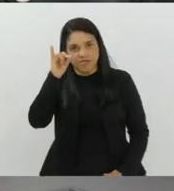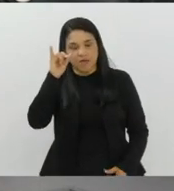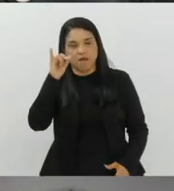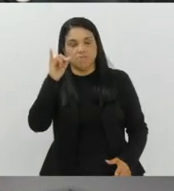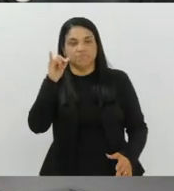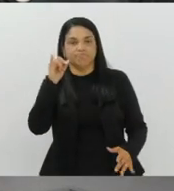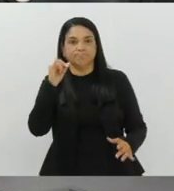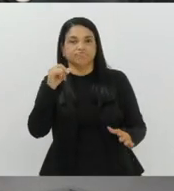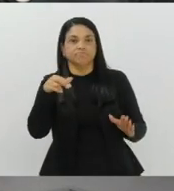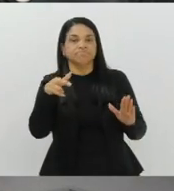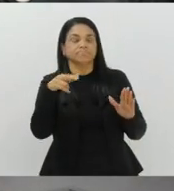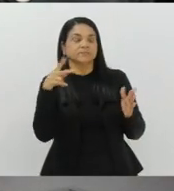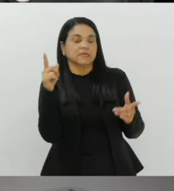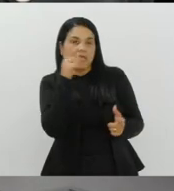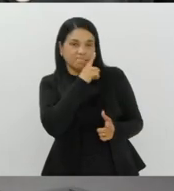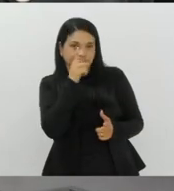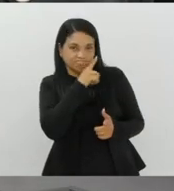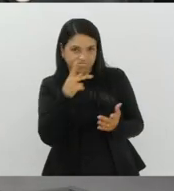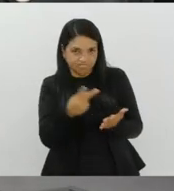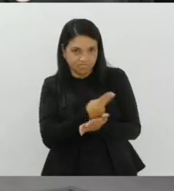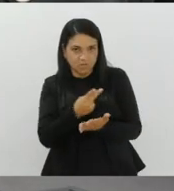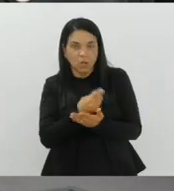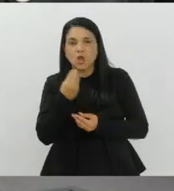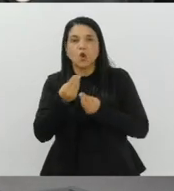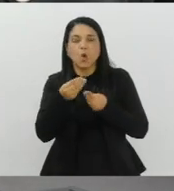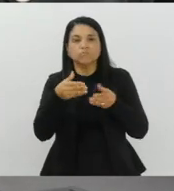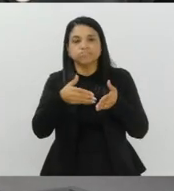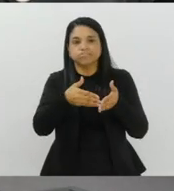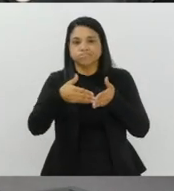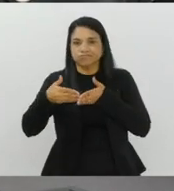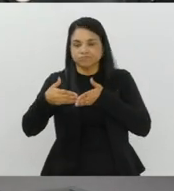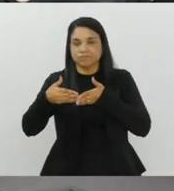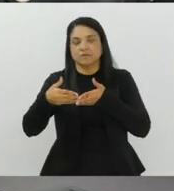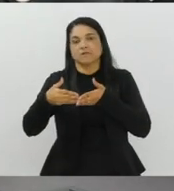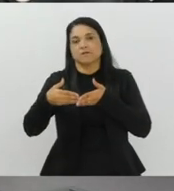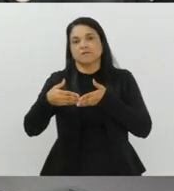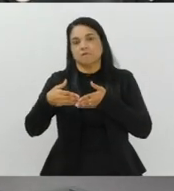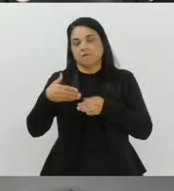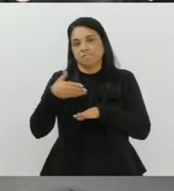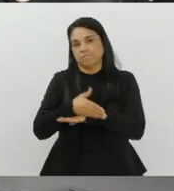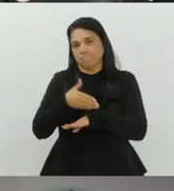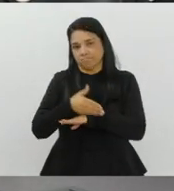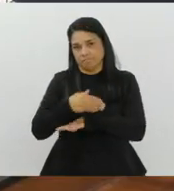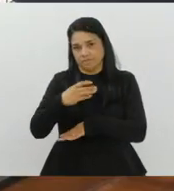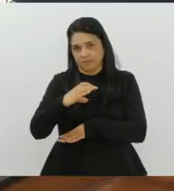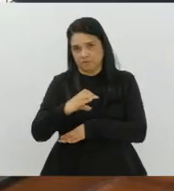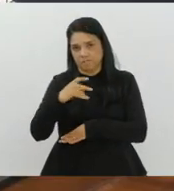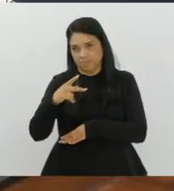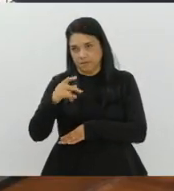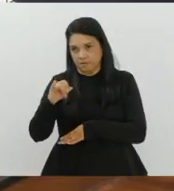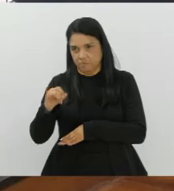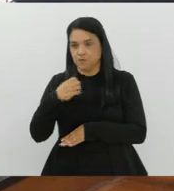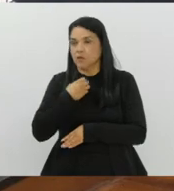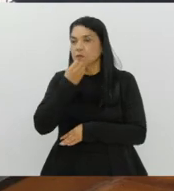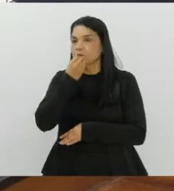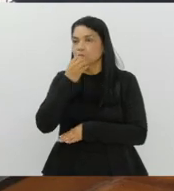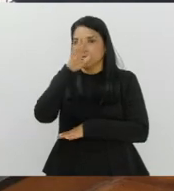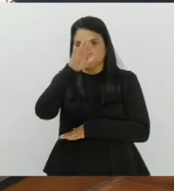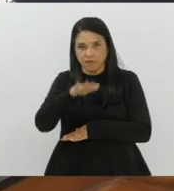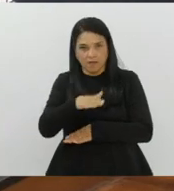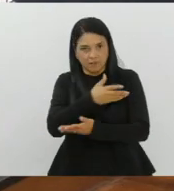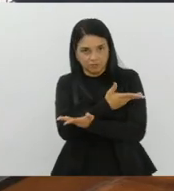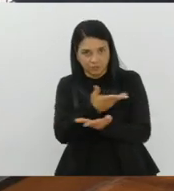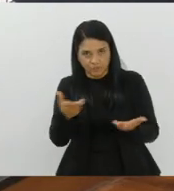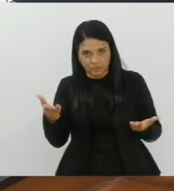cometer um erro, como que eu faço para renunciar à participação na CPI nesse momento? Boa tarde a todas e